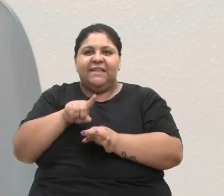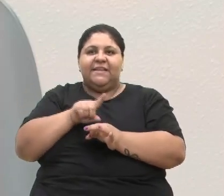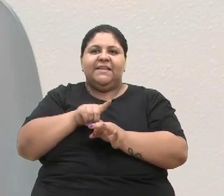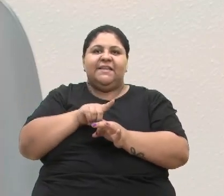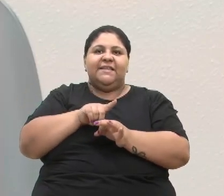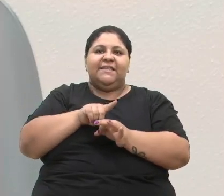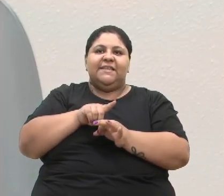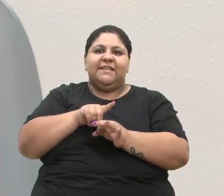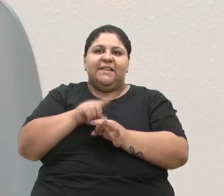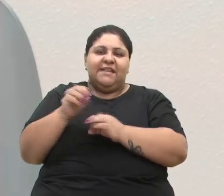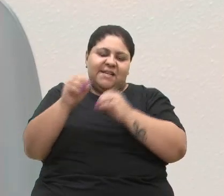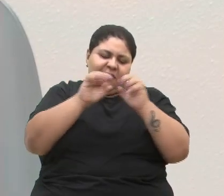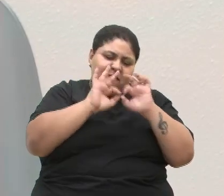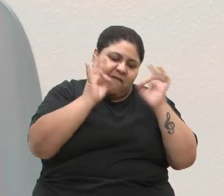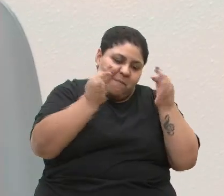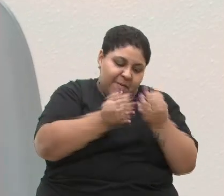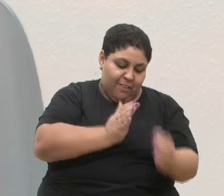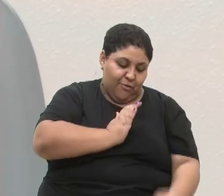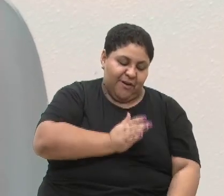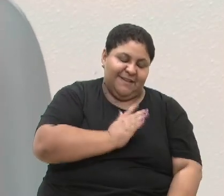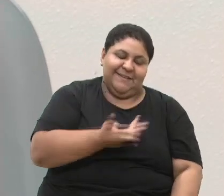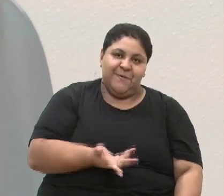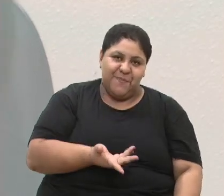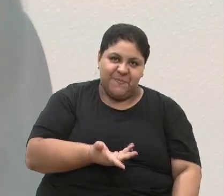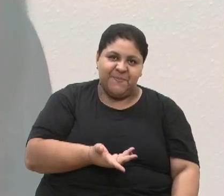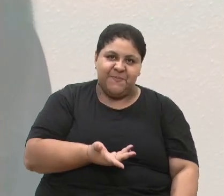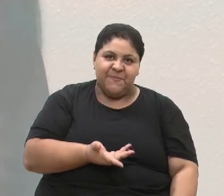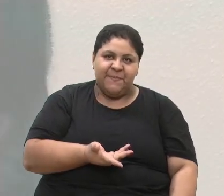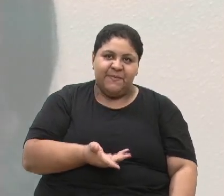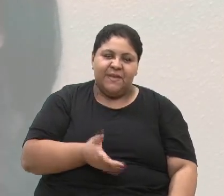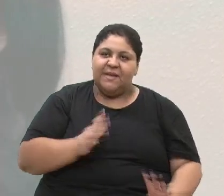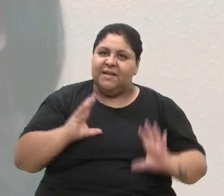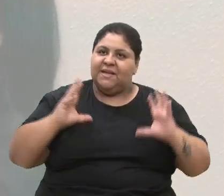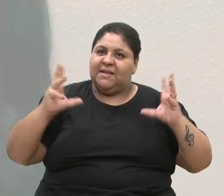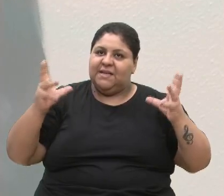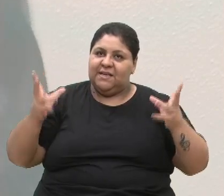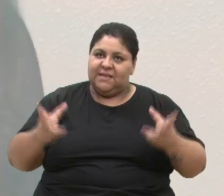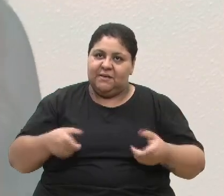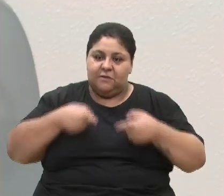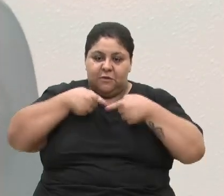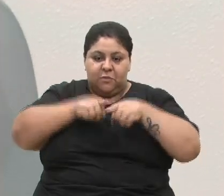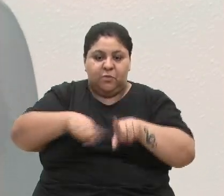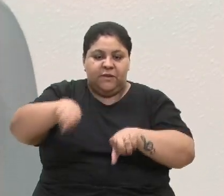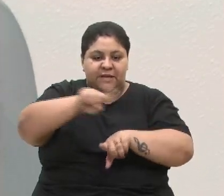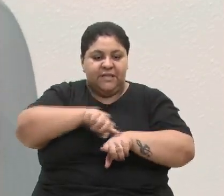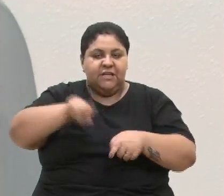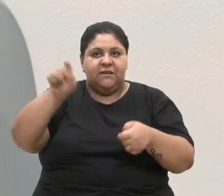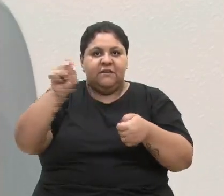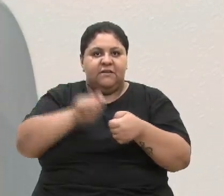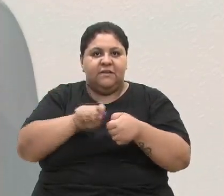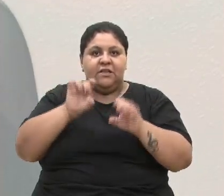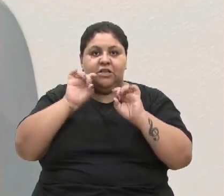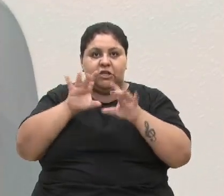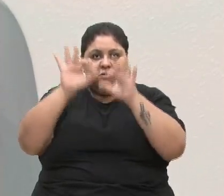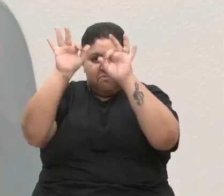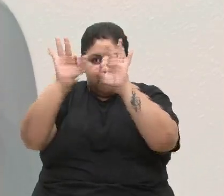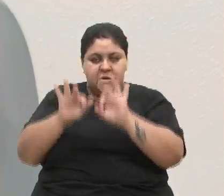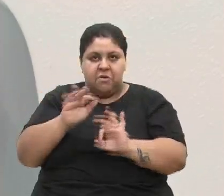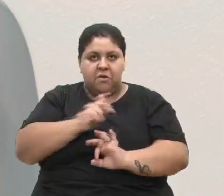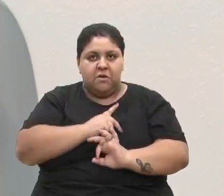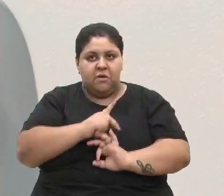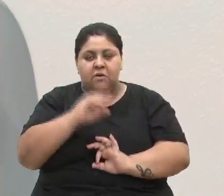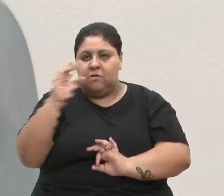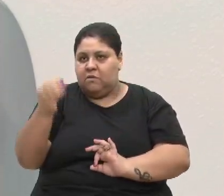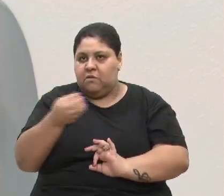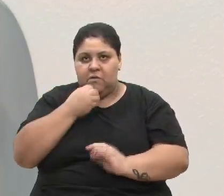nossa família e para o coração, né, em toda a disputa que a gente faz. Então, só para concluir, senhor presidente, com